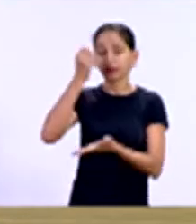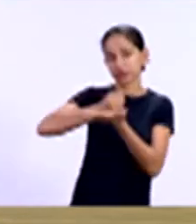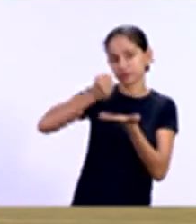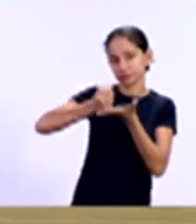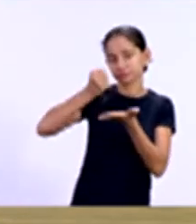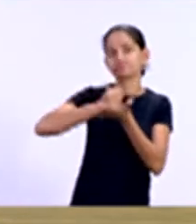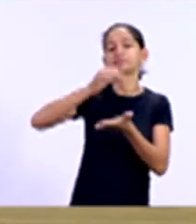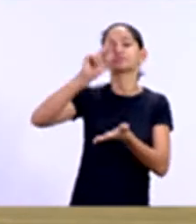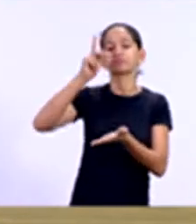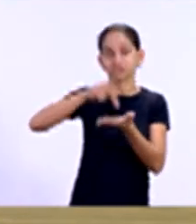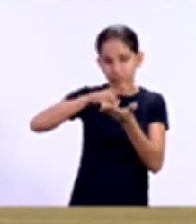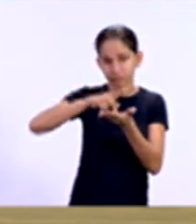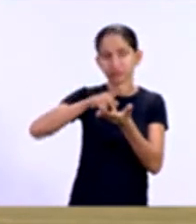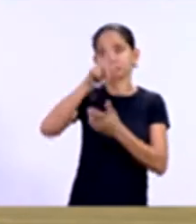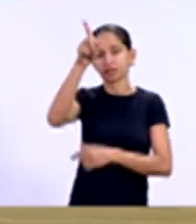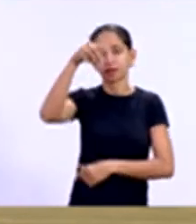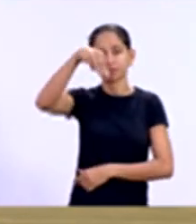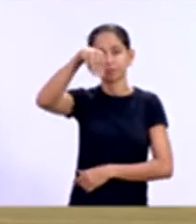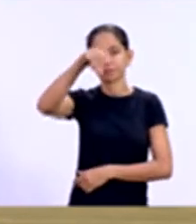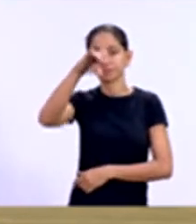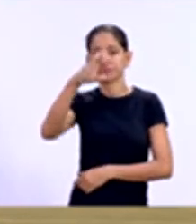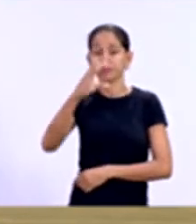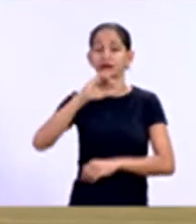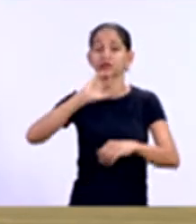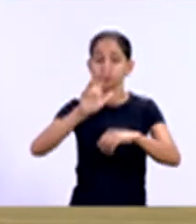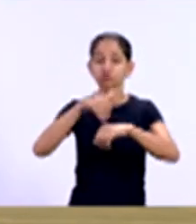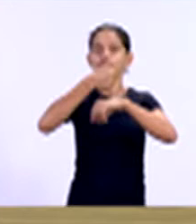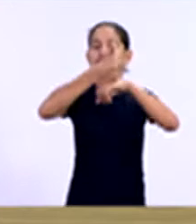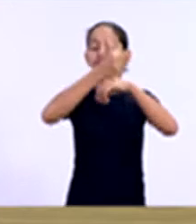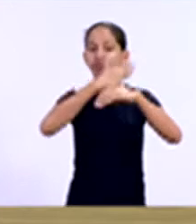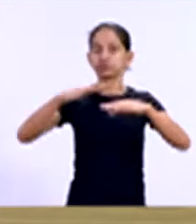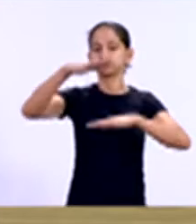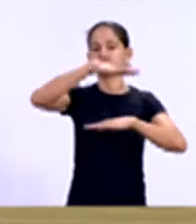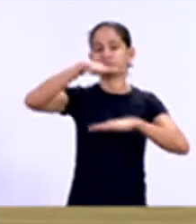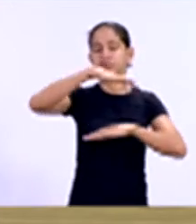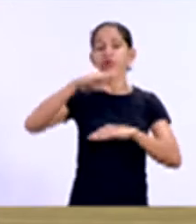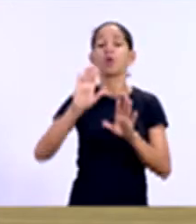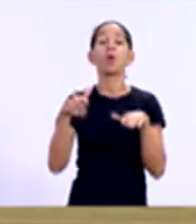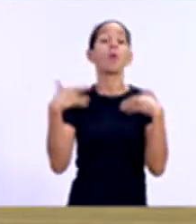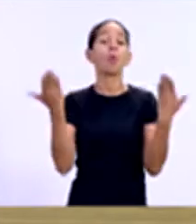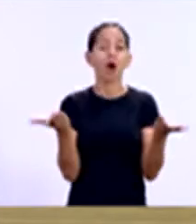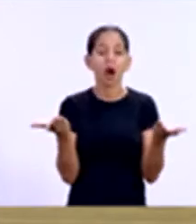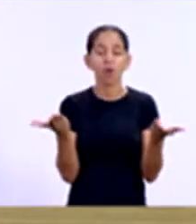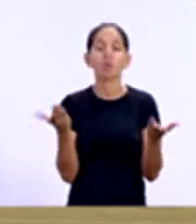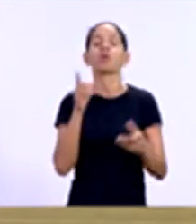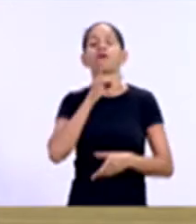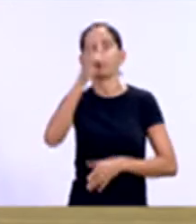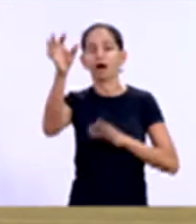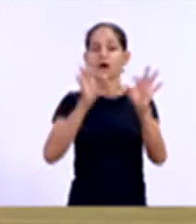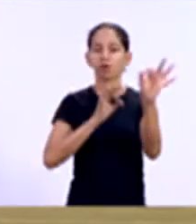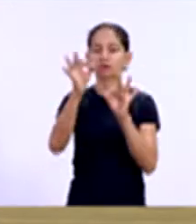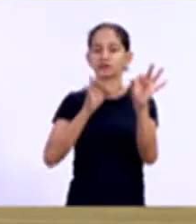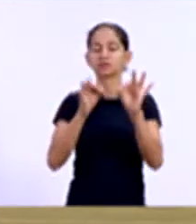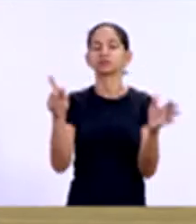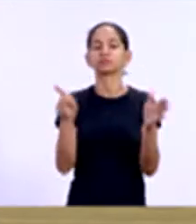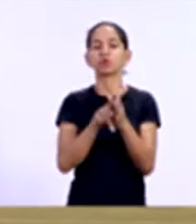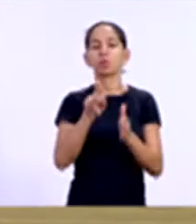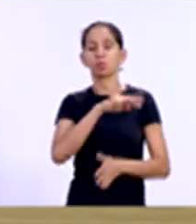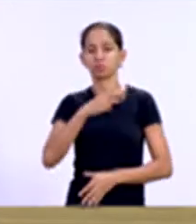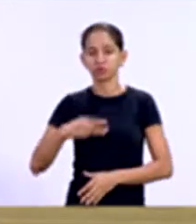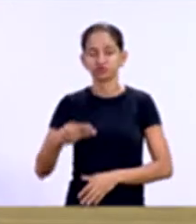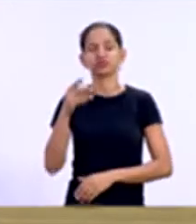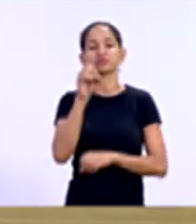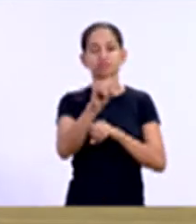curso ele é reconhecido por uma instituição superior, que no caso do Brasil é o MEC, né? Então é um curso que tem esse amparo legal